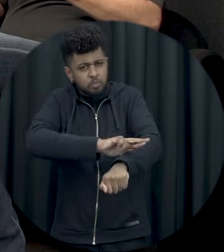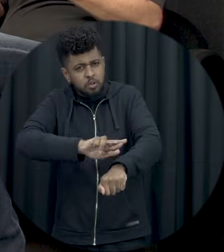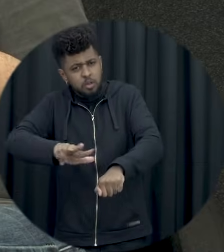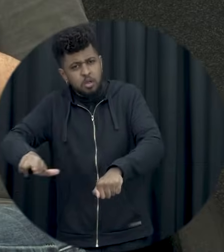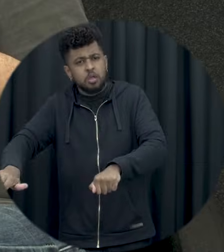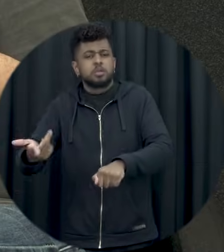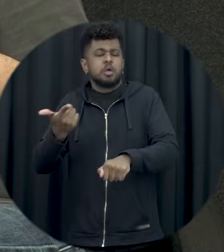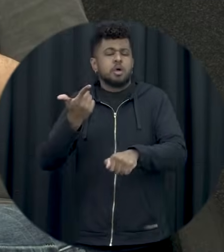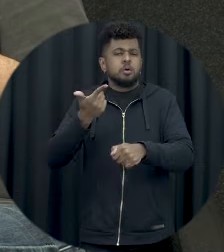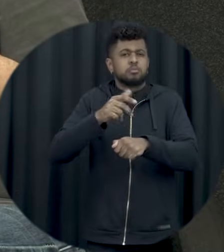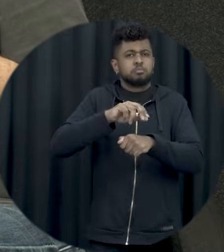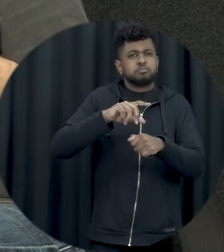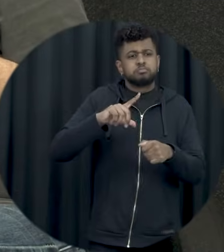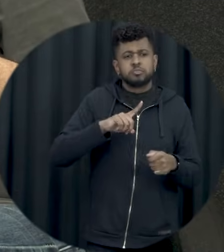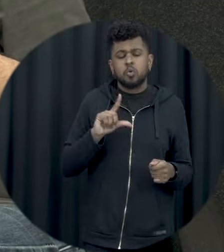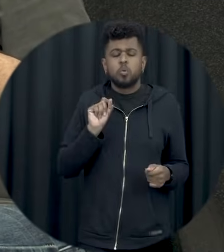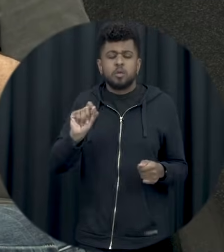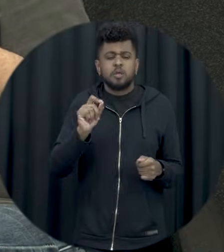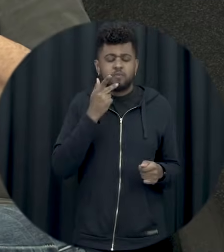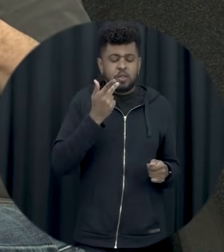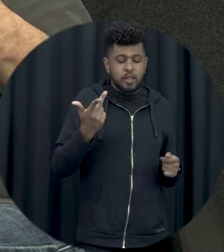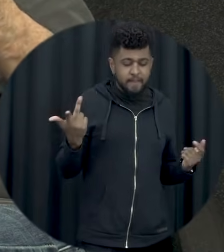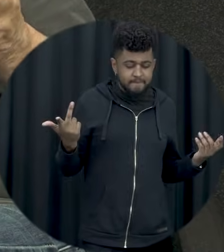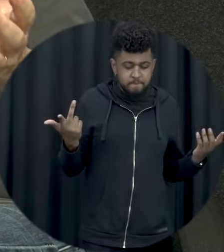dizer assim, torna